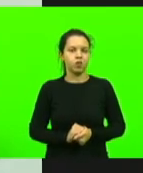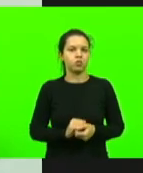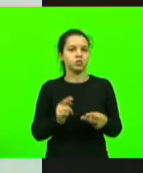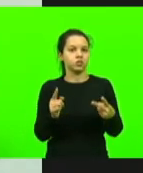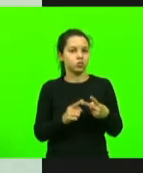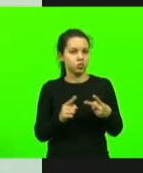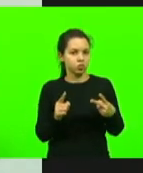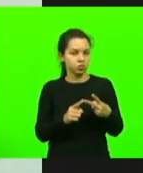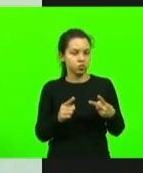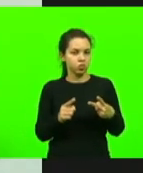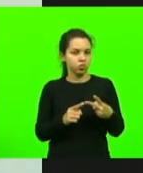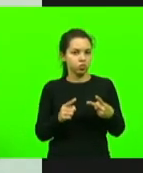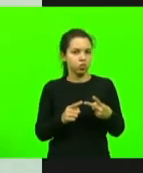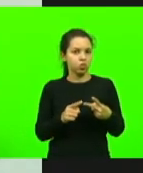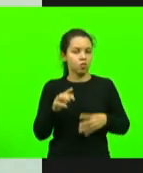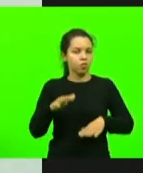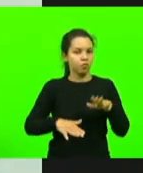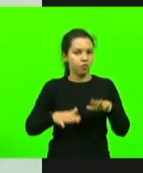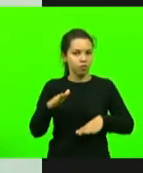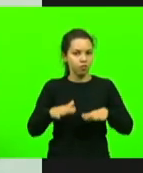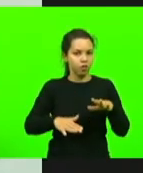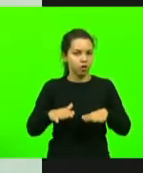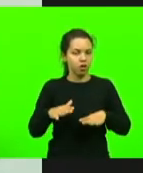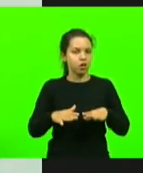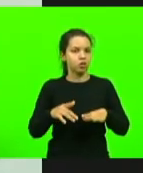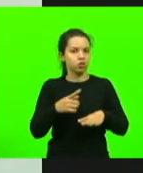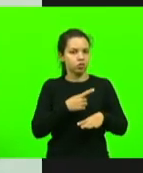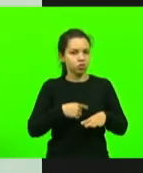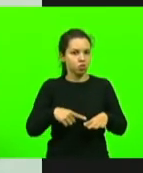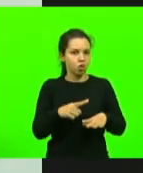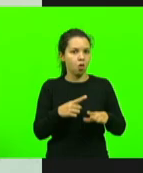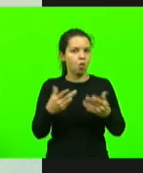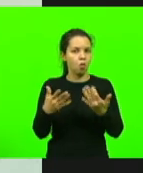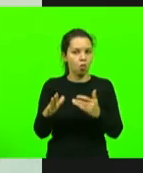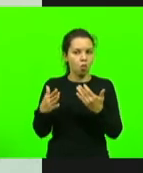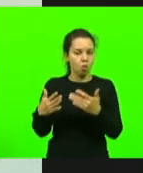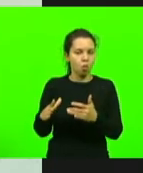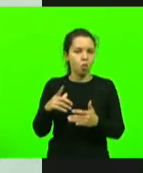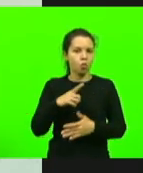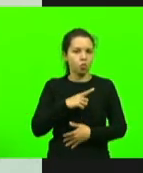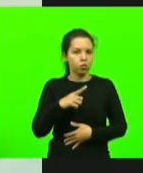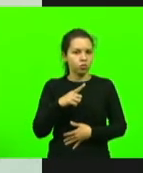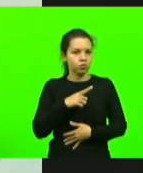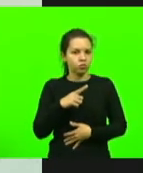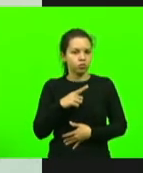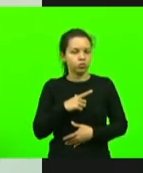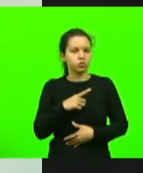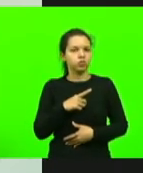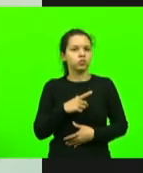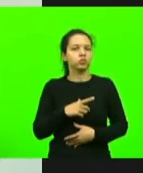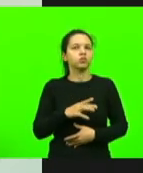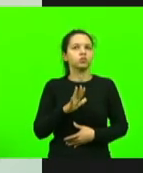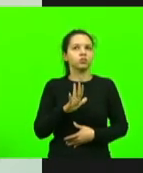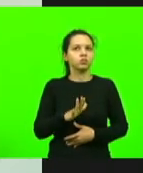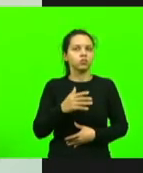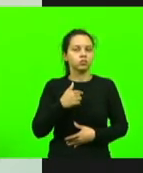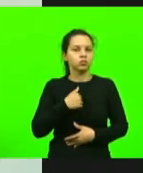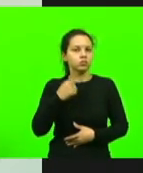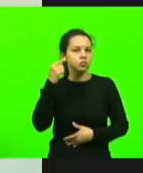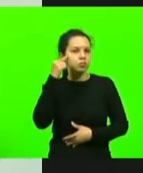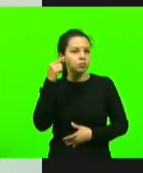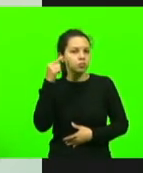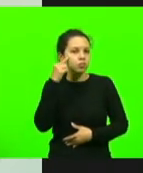aspecto que muitas vezes a gente é deixa o Largo como a secundário mas para mim ela é